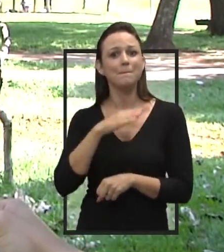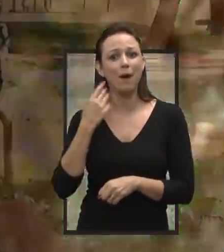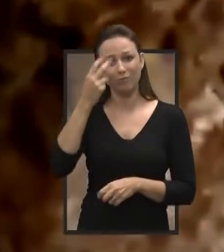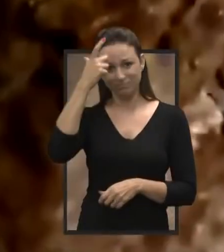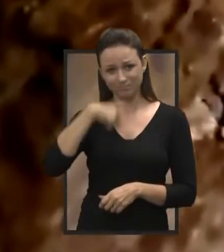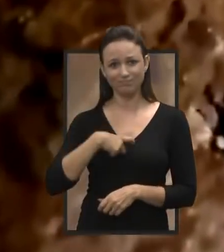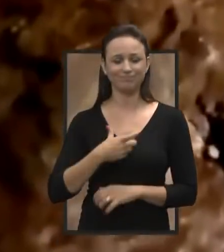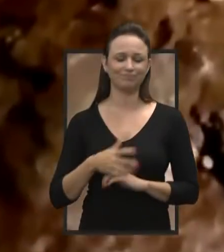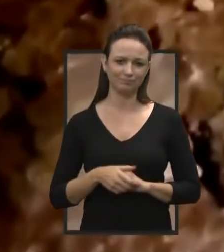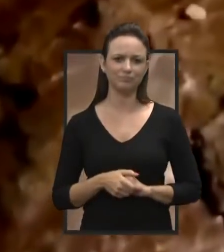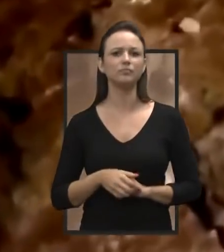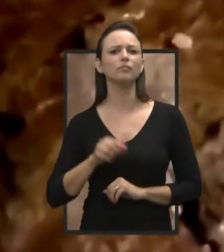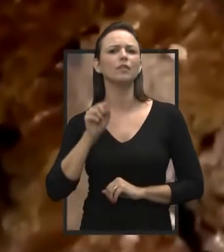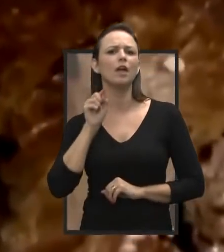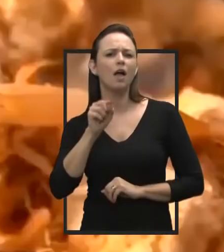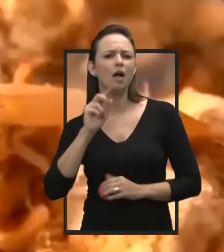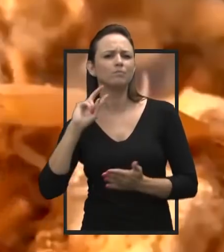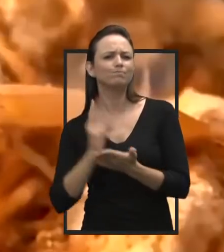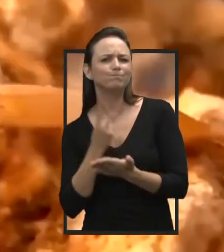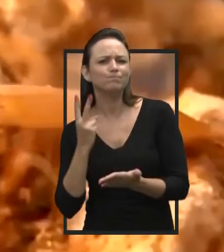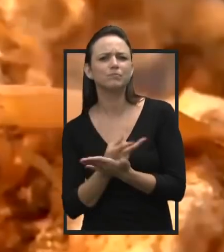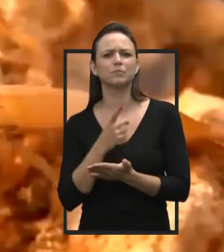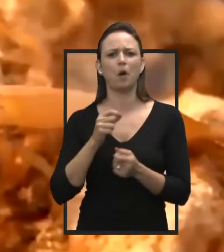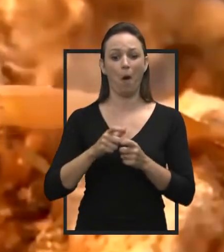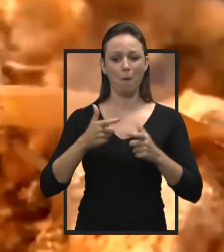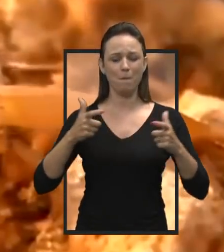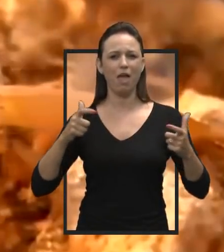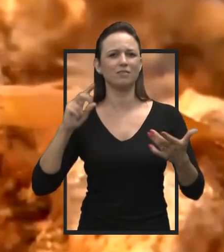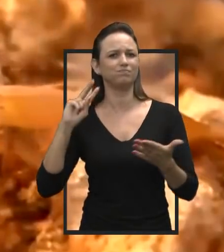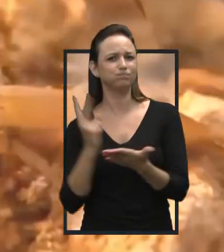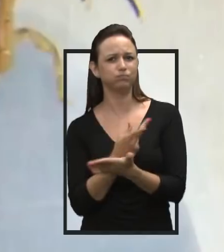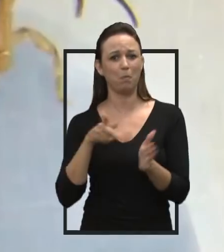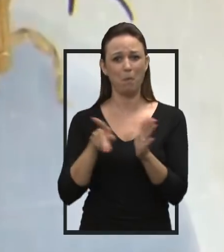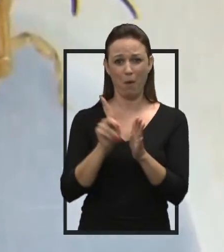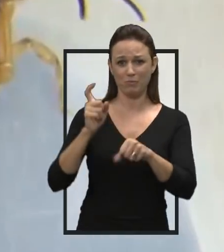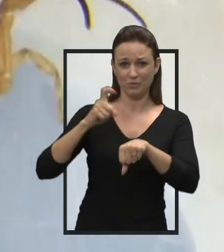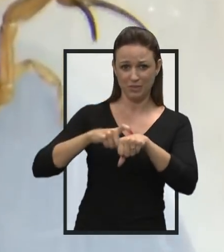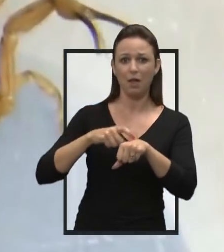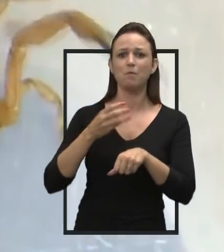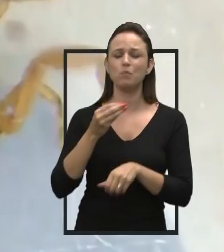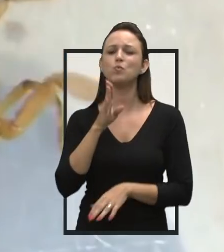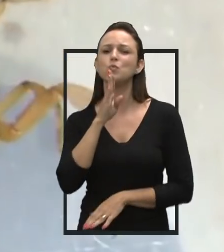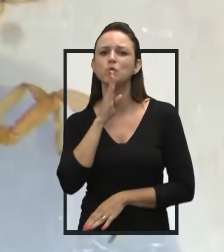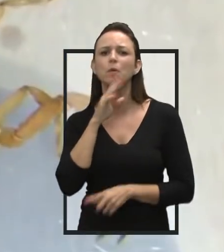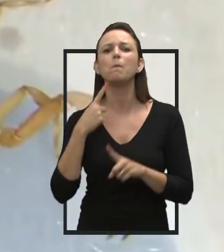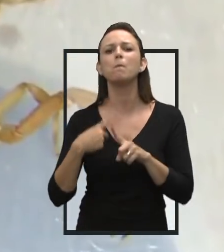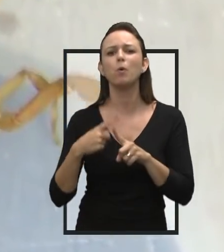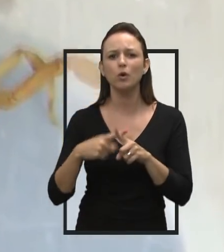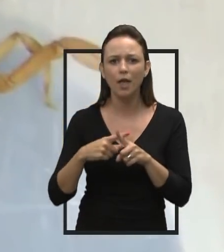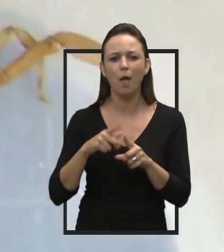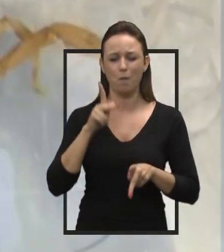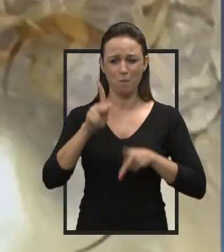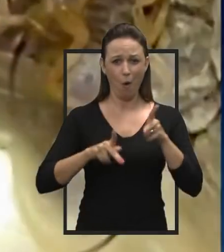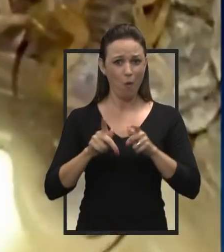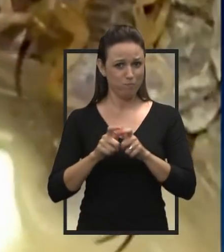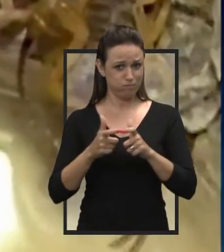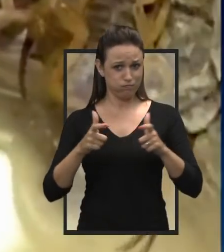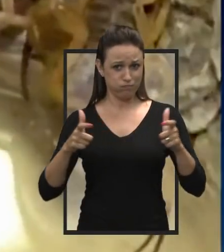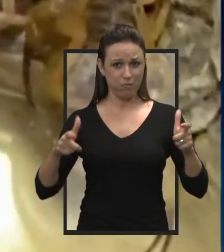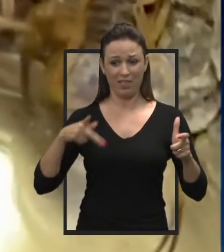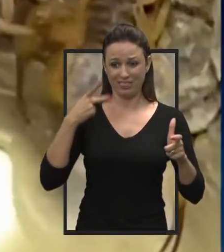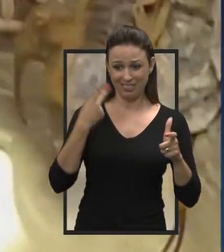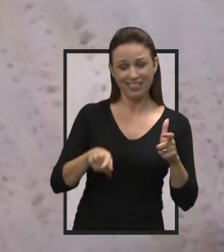humano. As causas para o aumento de acidentes envolvendo escorpiões são bem conhecidas. O crescimento populacional